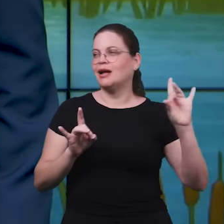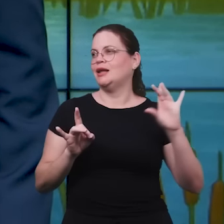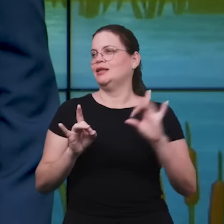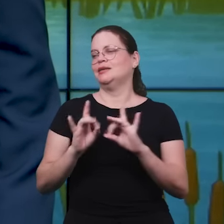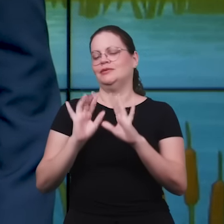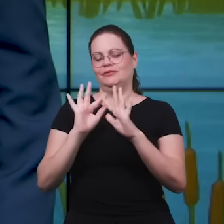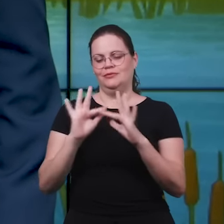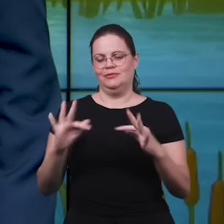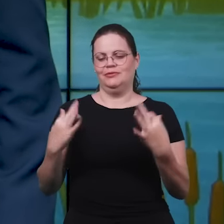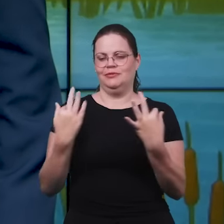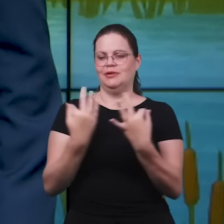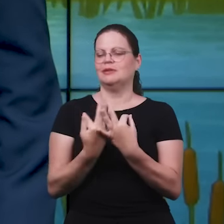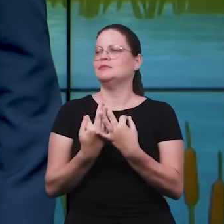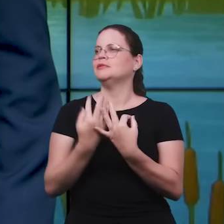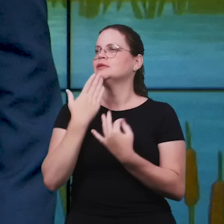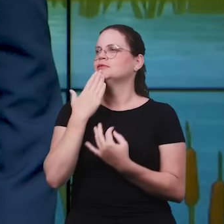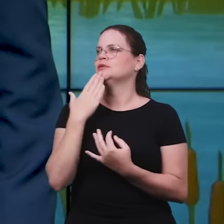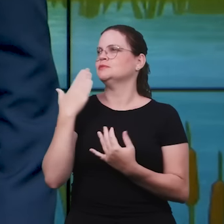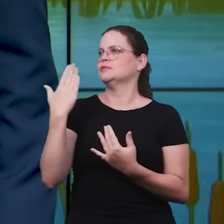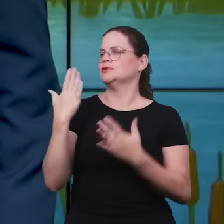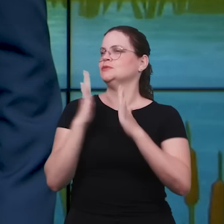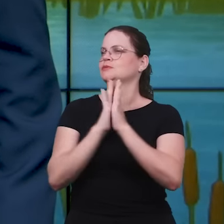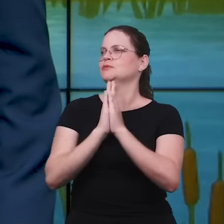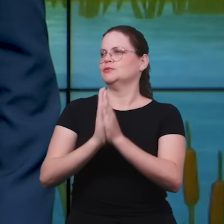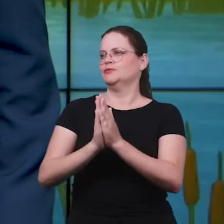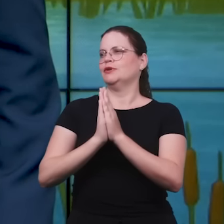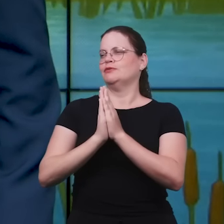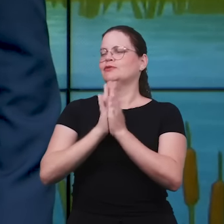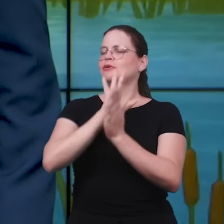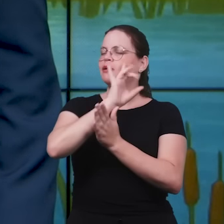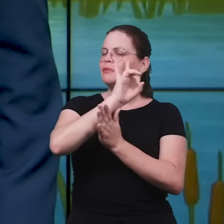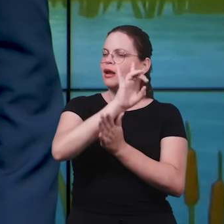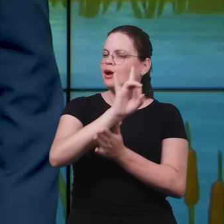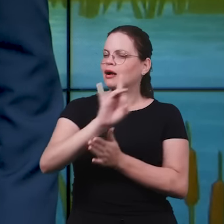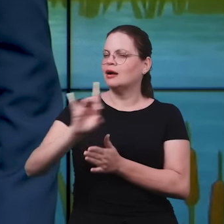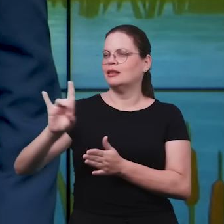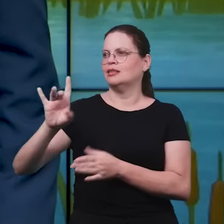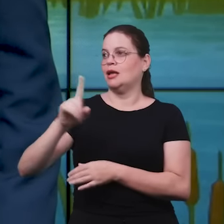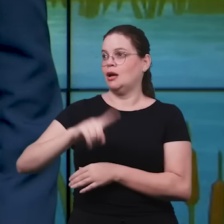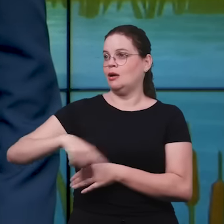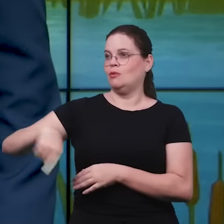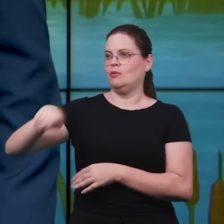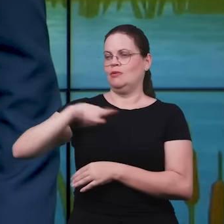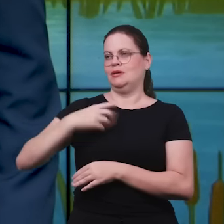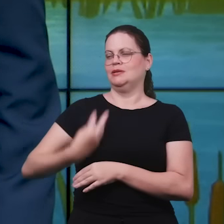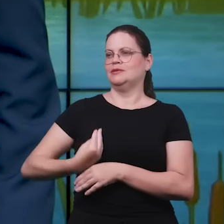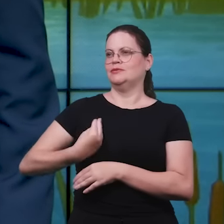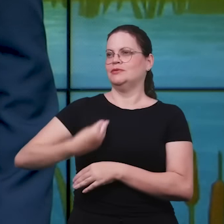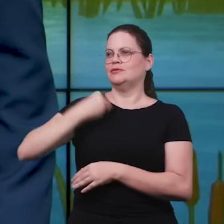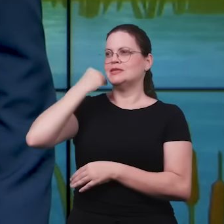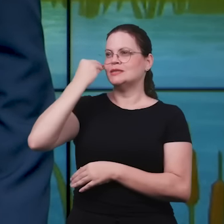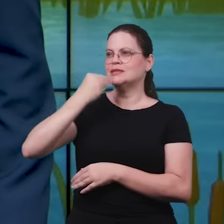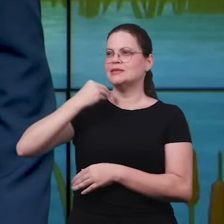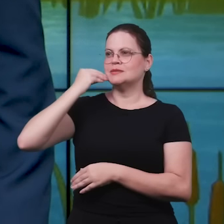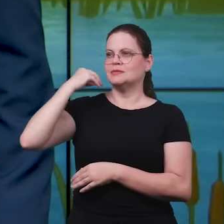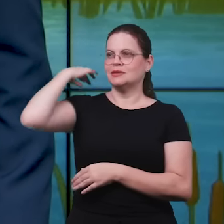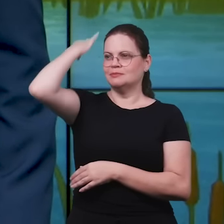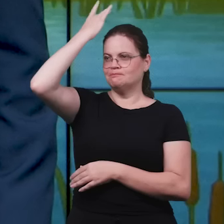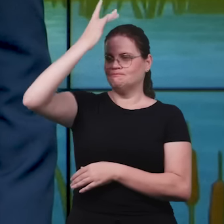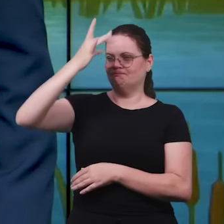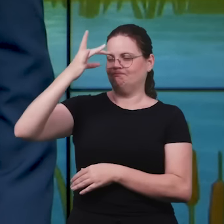família, descer sobre cada intermediário. Que haja batismo com o Teu Espírito